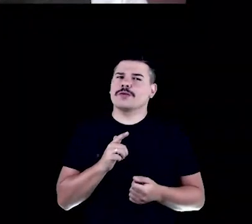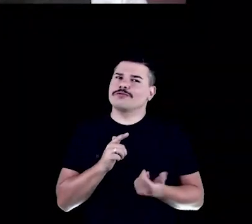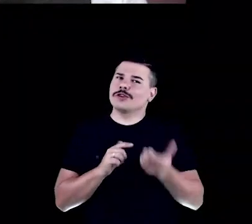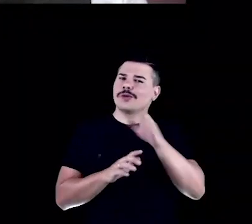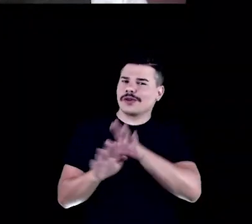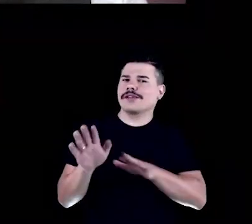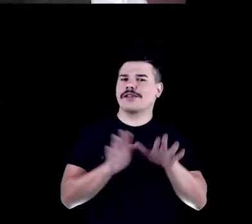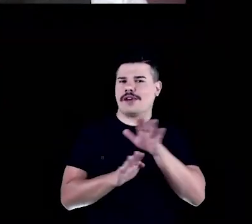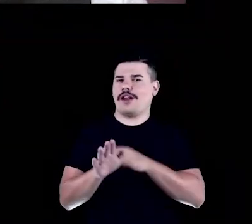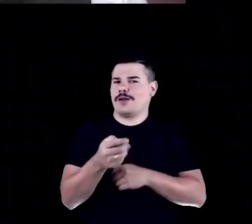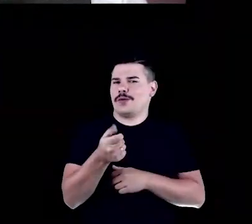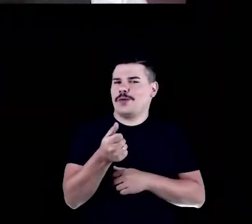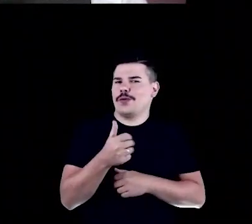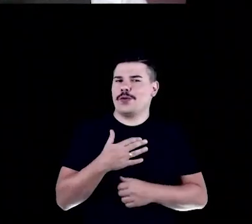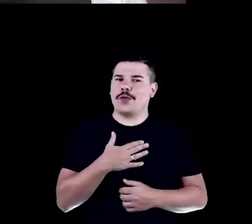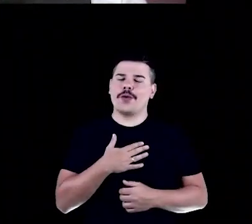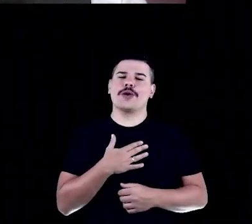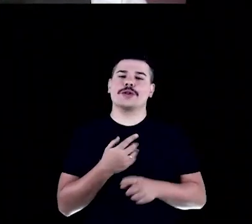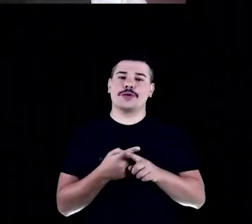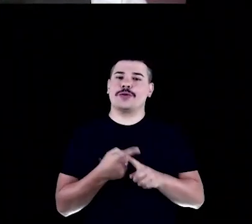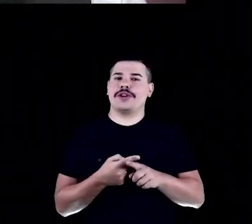Eu tenho um pouco de cuidado